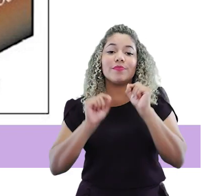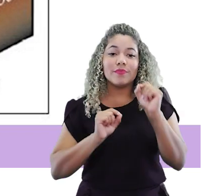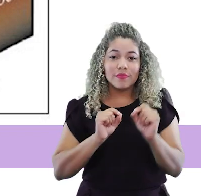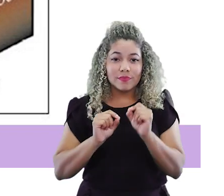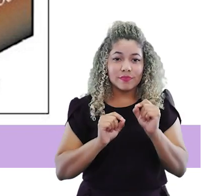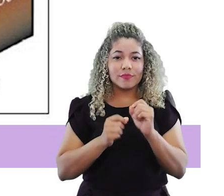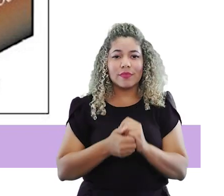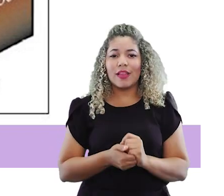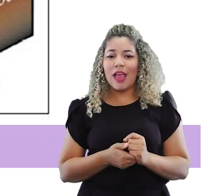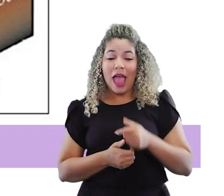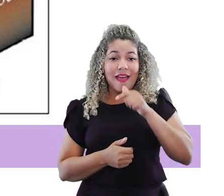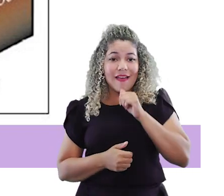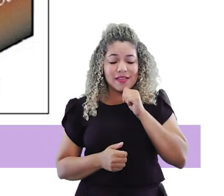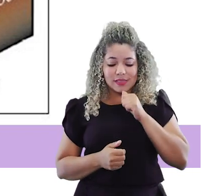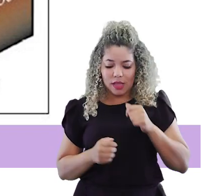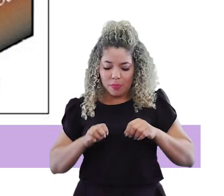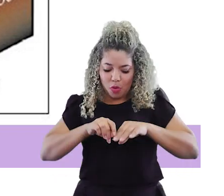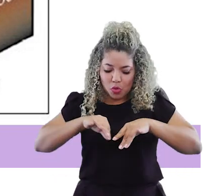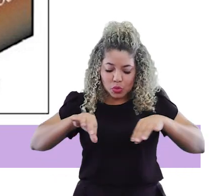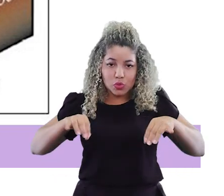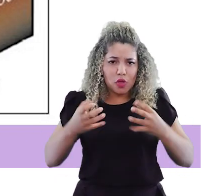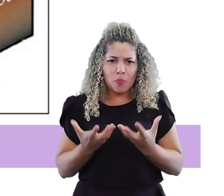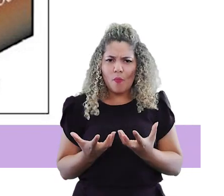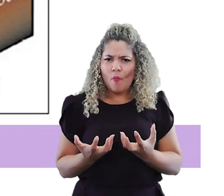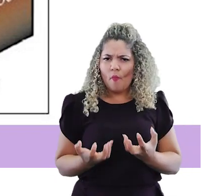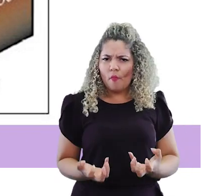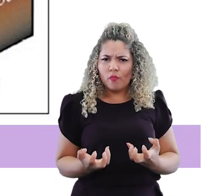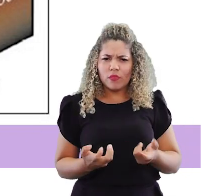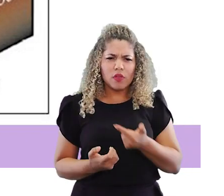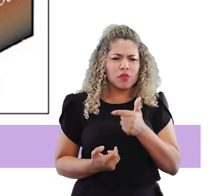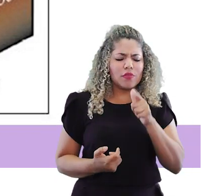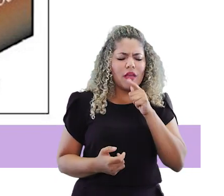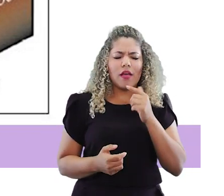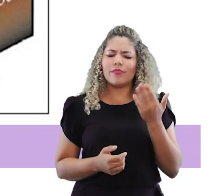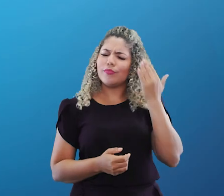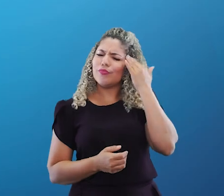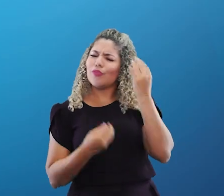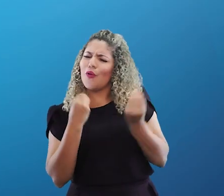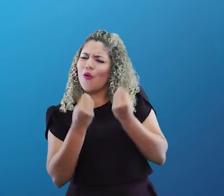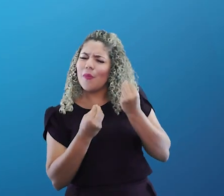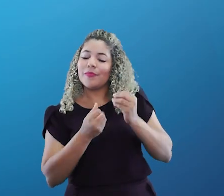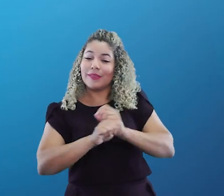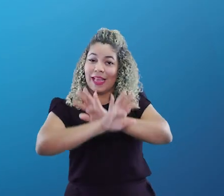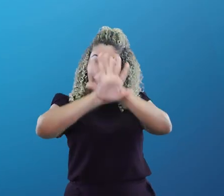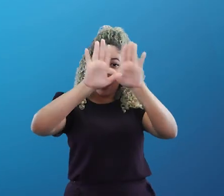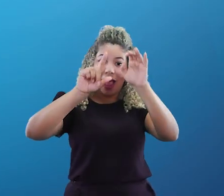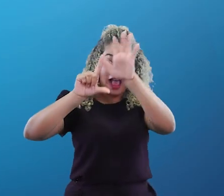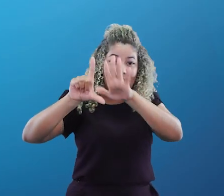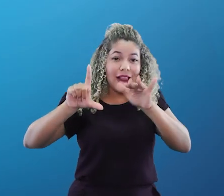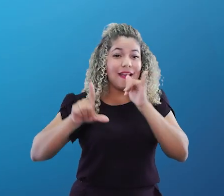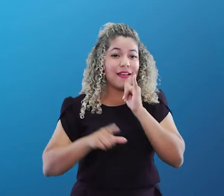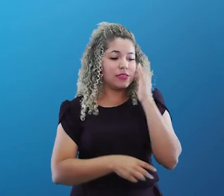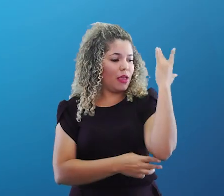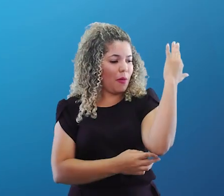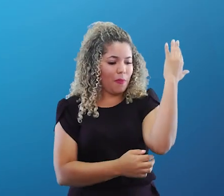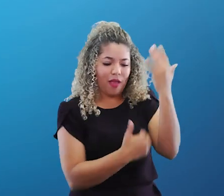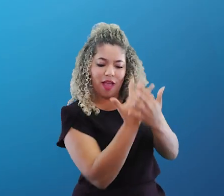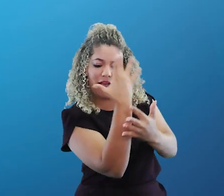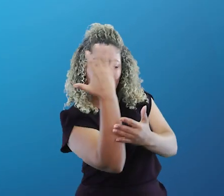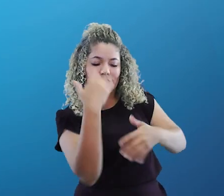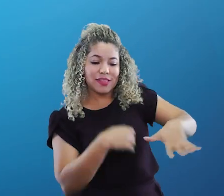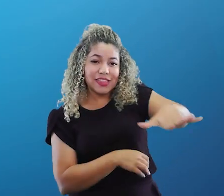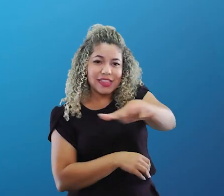impermeabilização dos solos. Como isso acontece? Vamos olhar a imagem. Em áreas florestais, nós temos cerca de 80